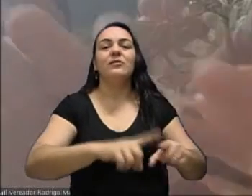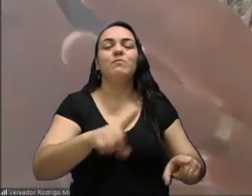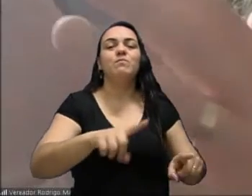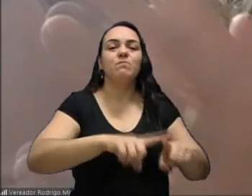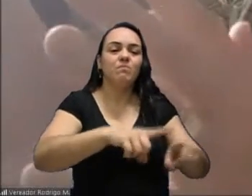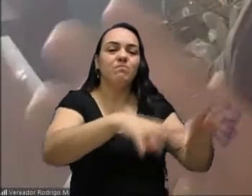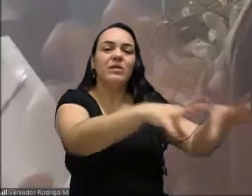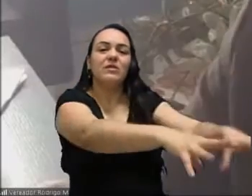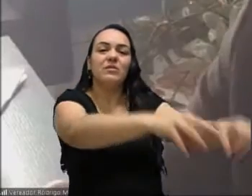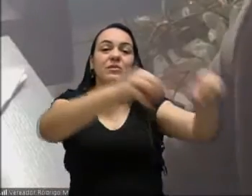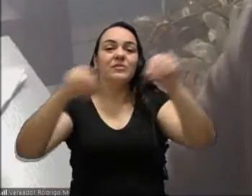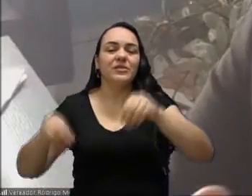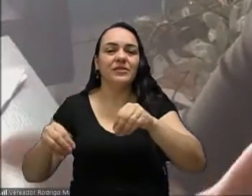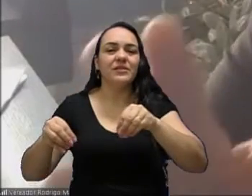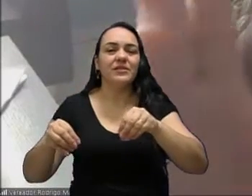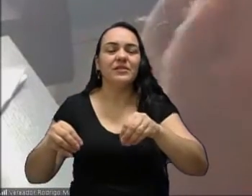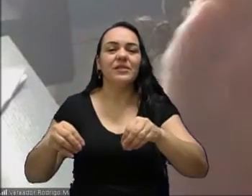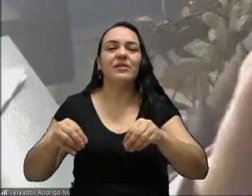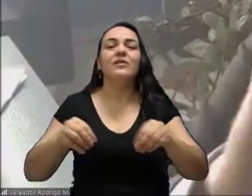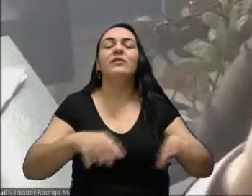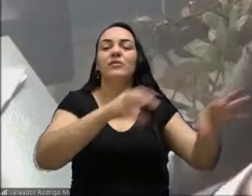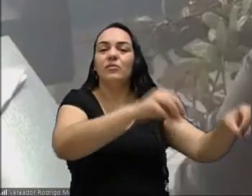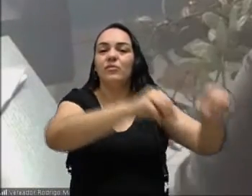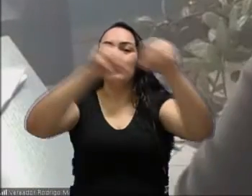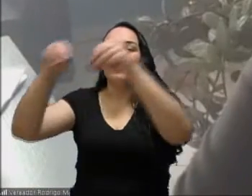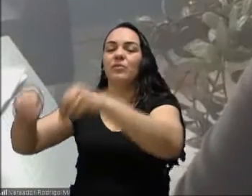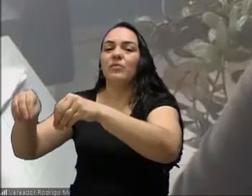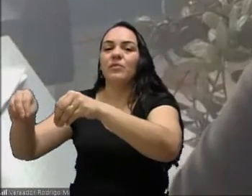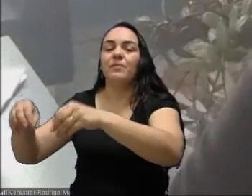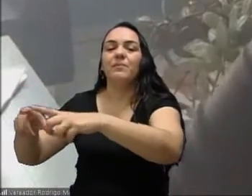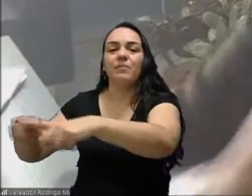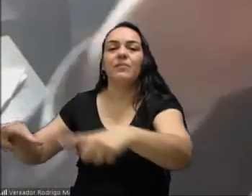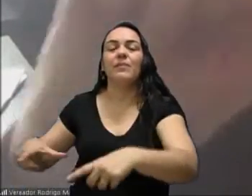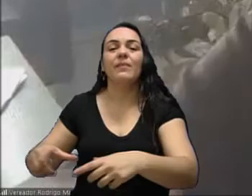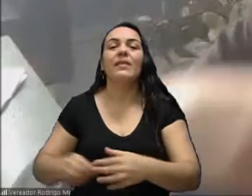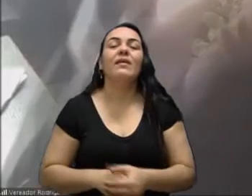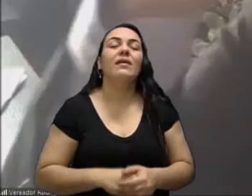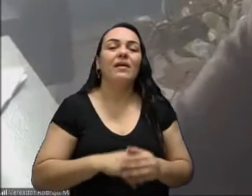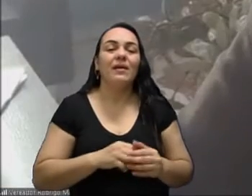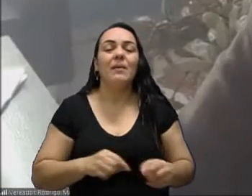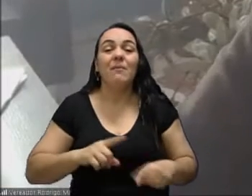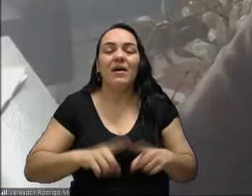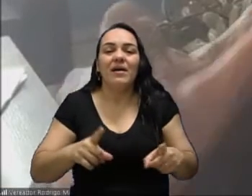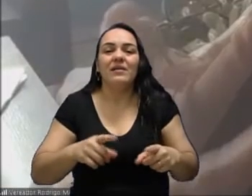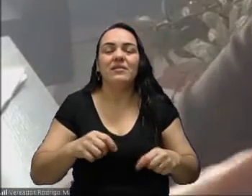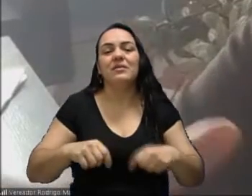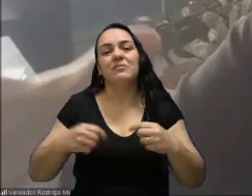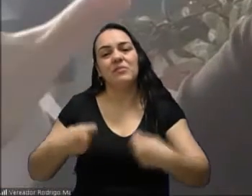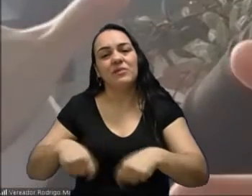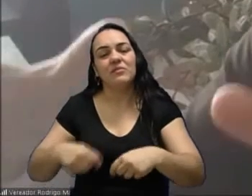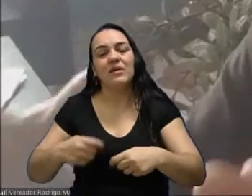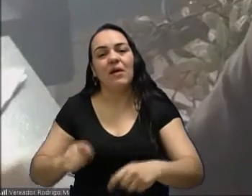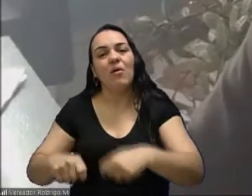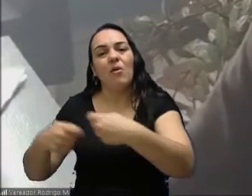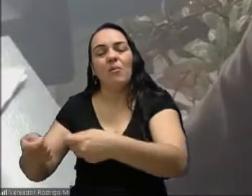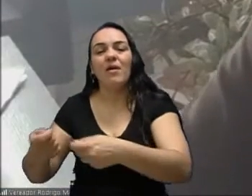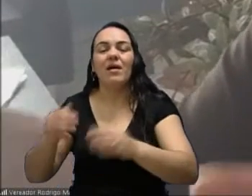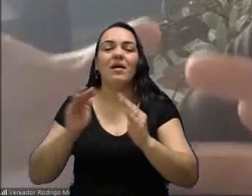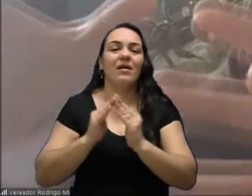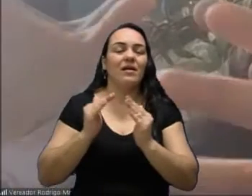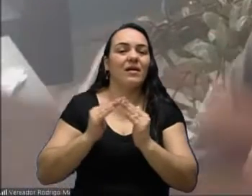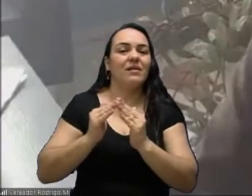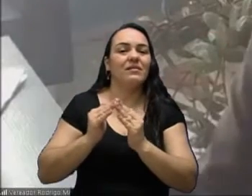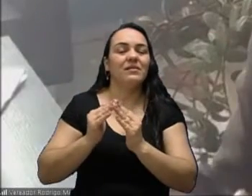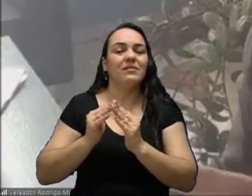vamos tirar vocês daí, e nós vamos colocar vocês num bolsa aluguel, até que a gente inclua vocês